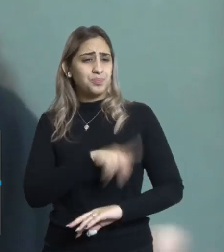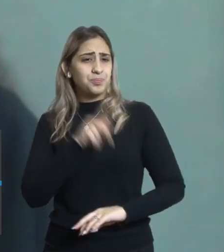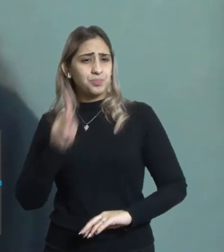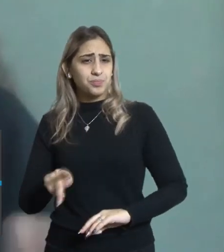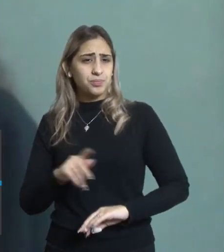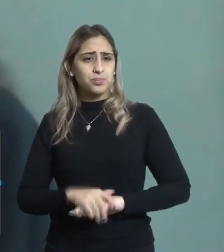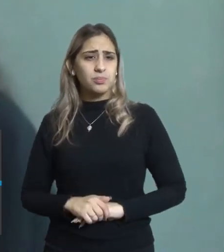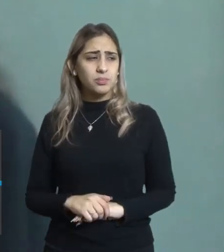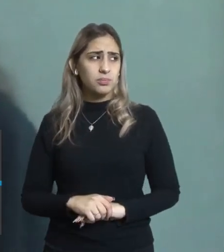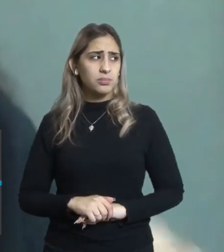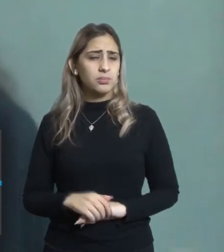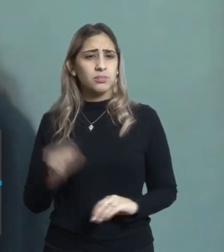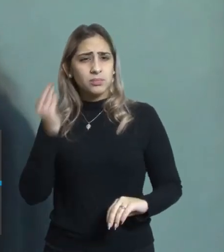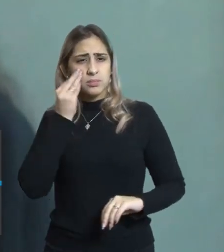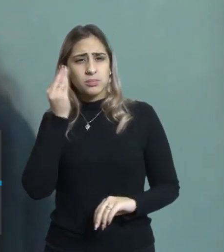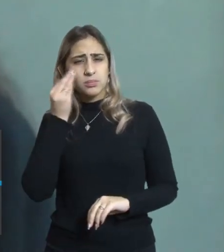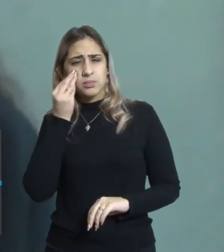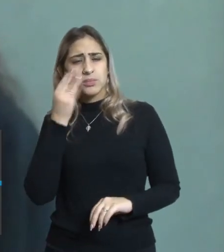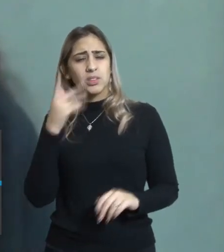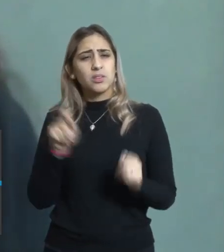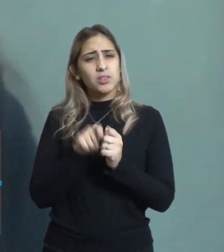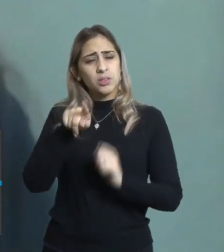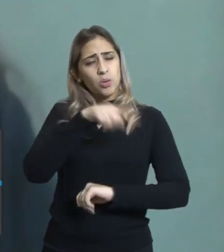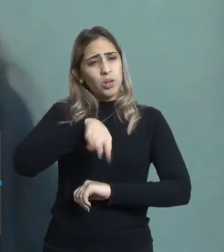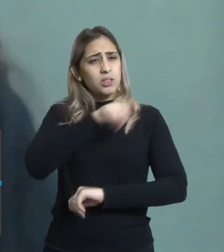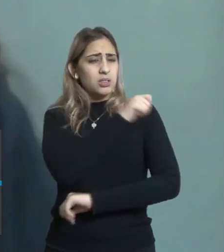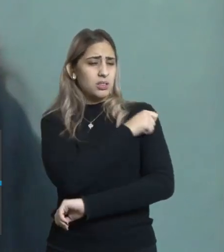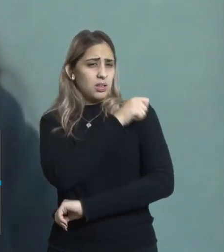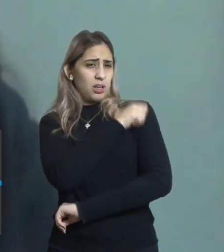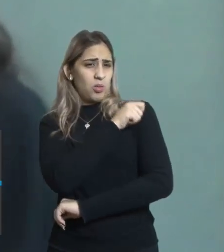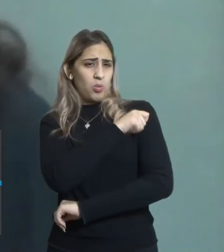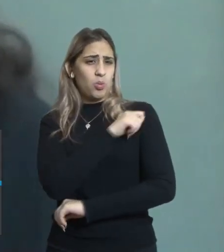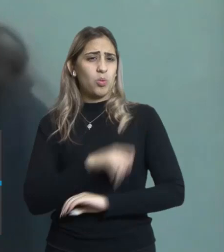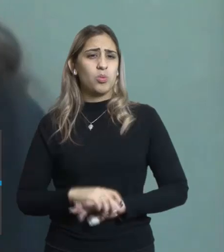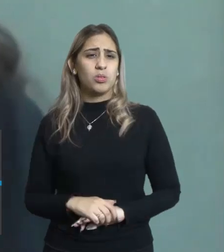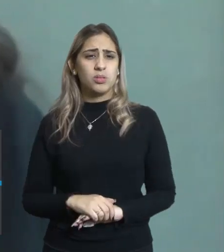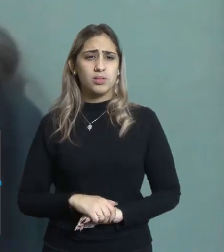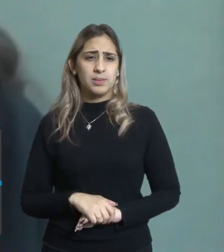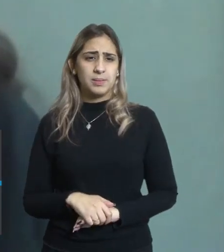vai tentar ali fazer com que esses alunos se